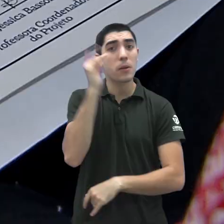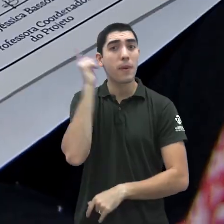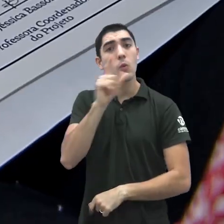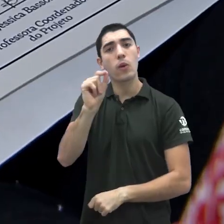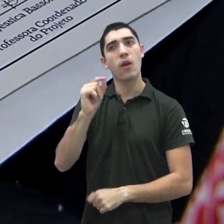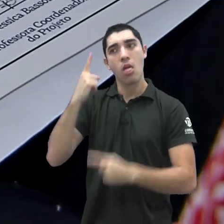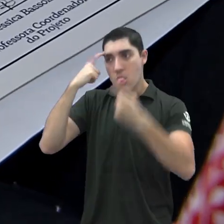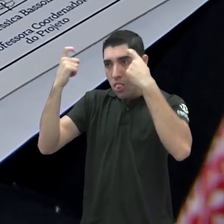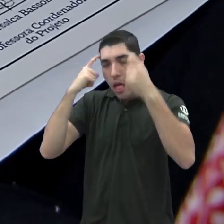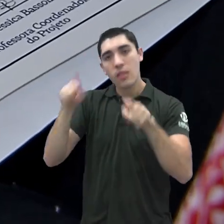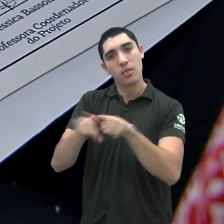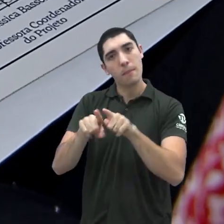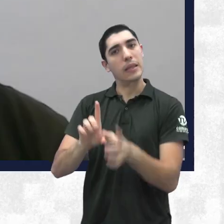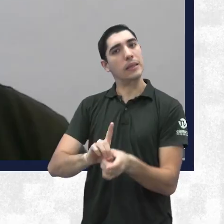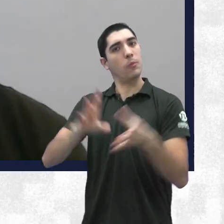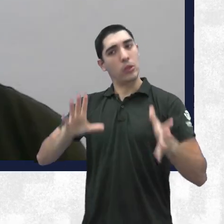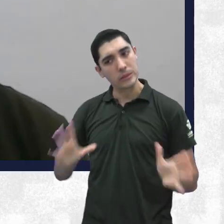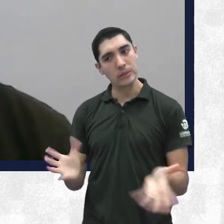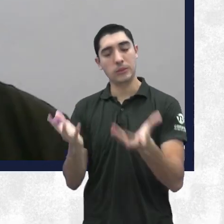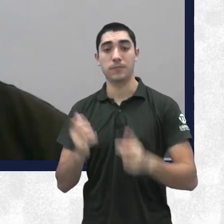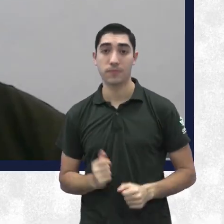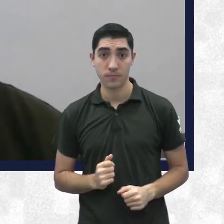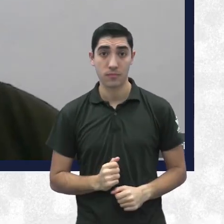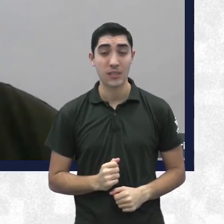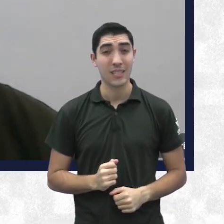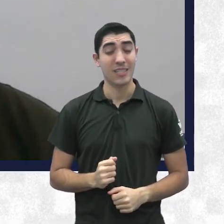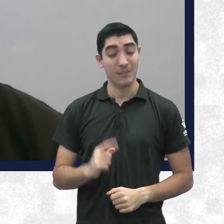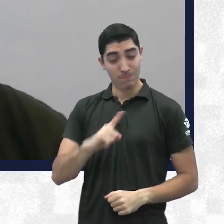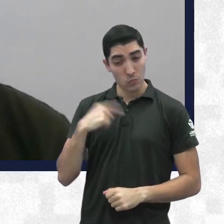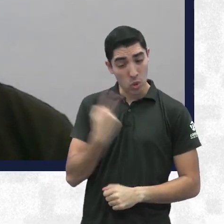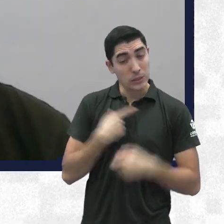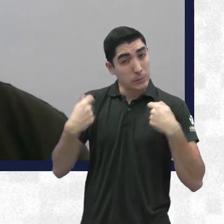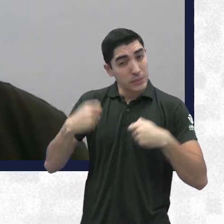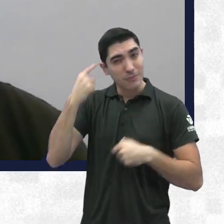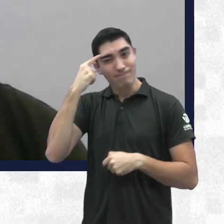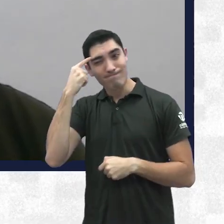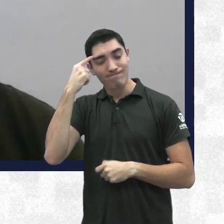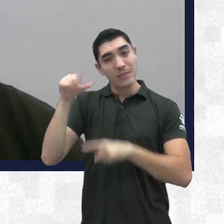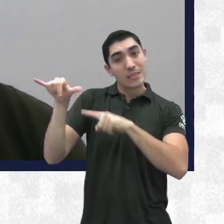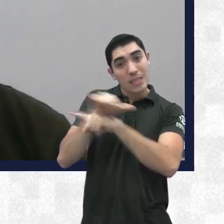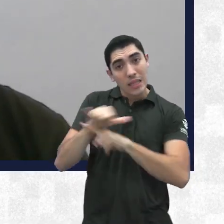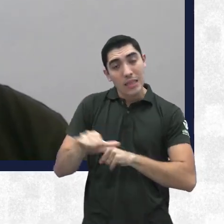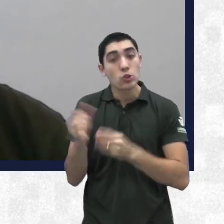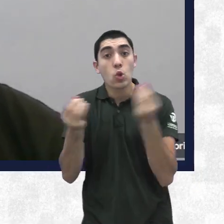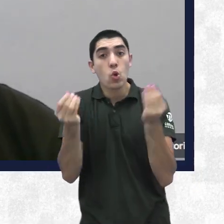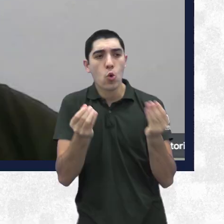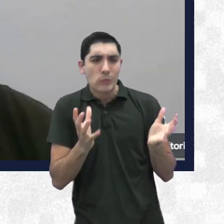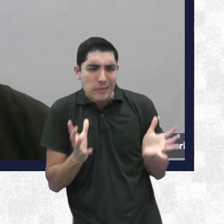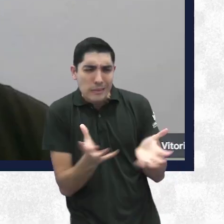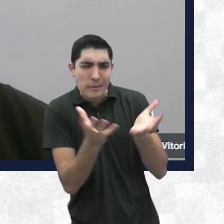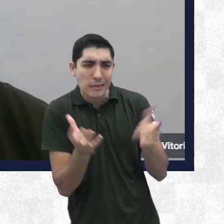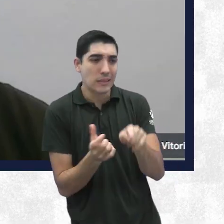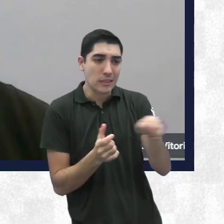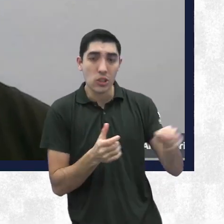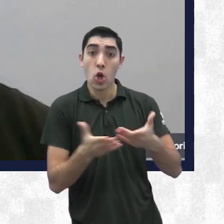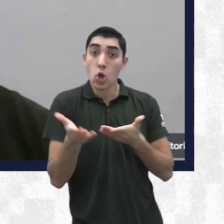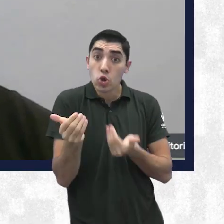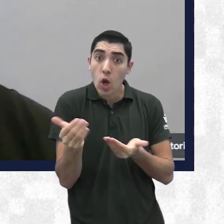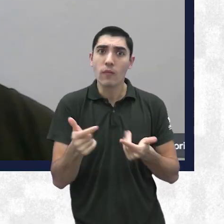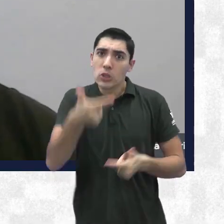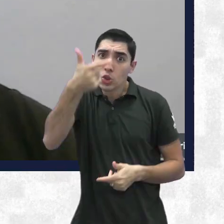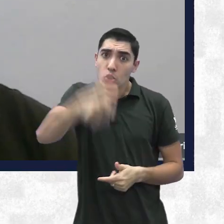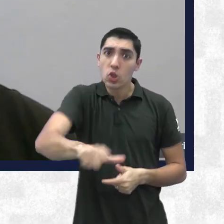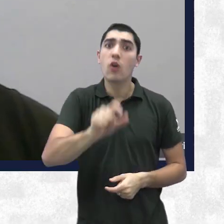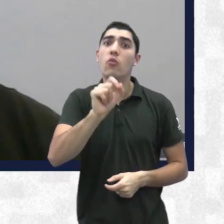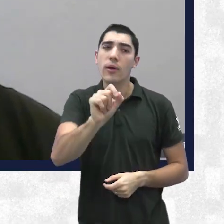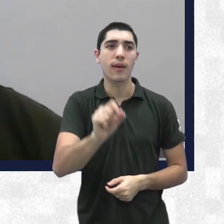ideias e fortalecer a democracia. Nós temos que encontrar ferramentas que motivem essa juventude a, de novo,